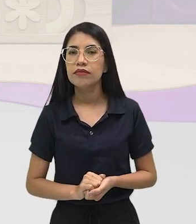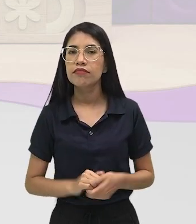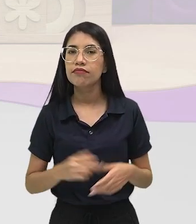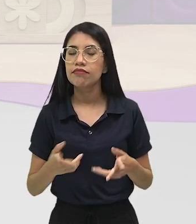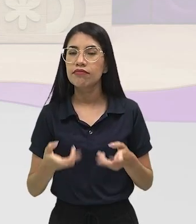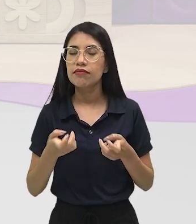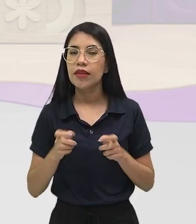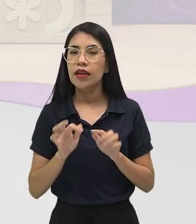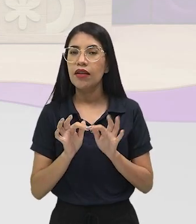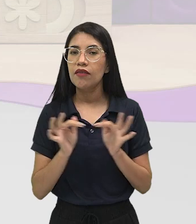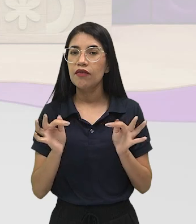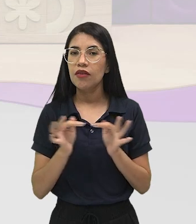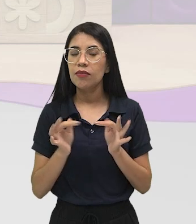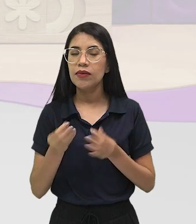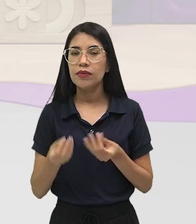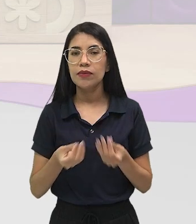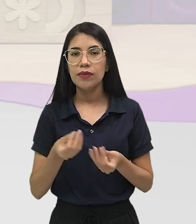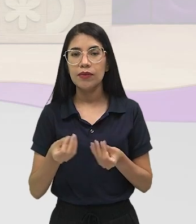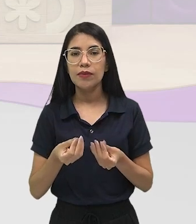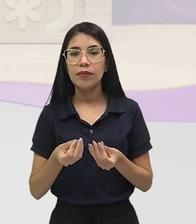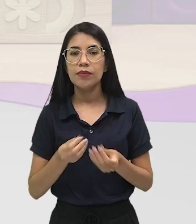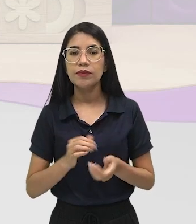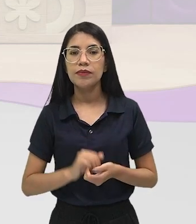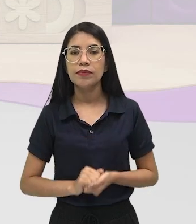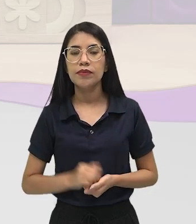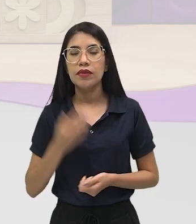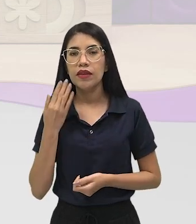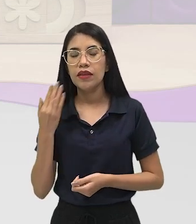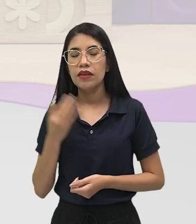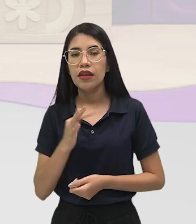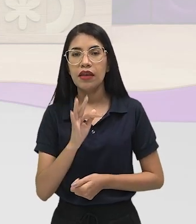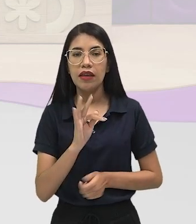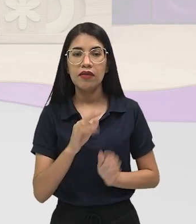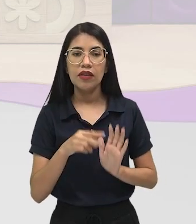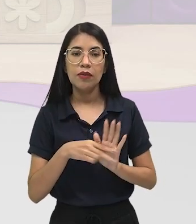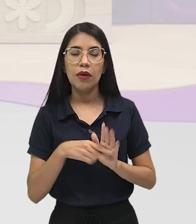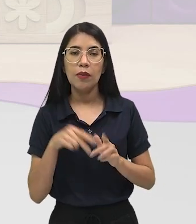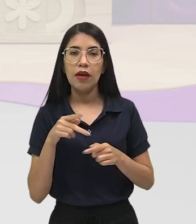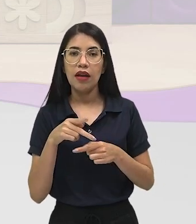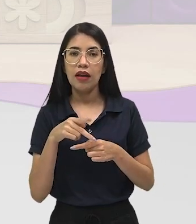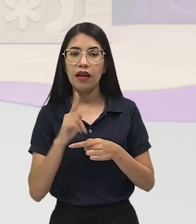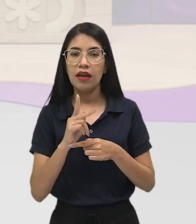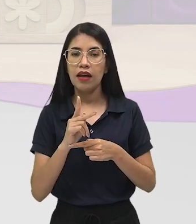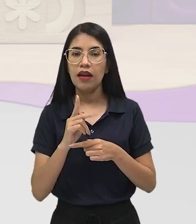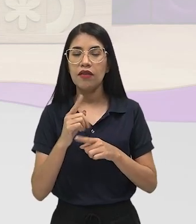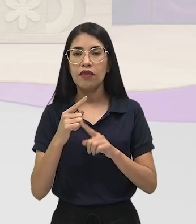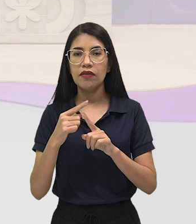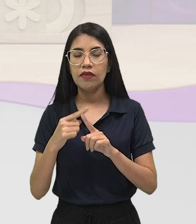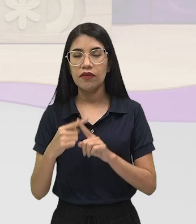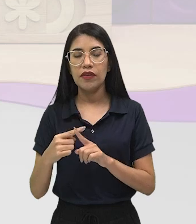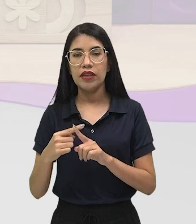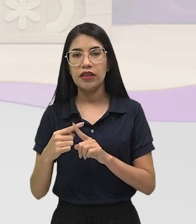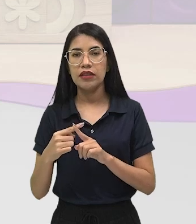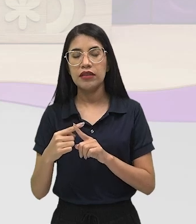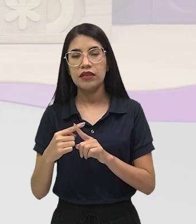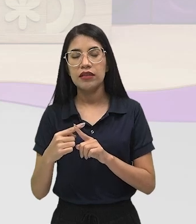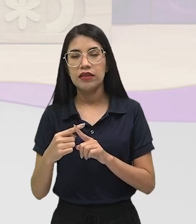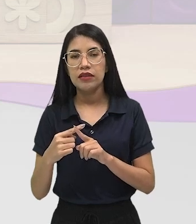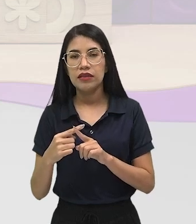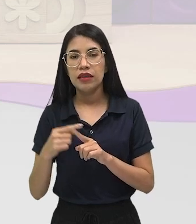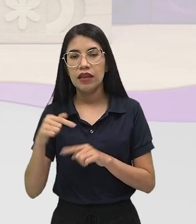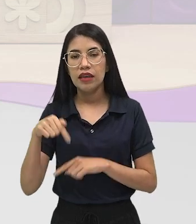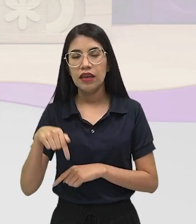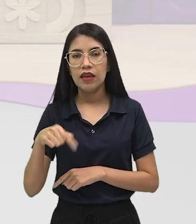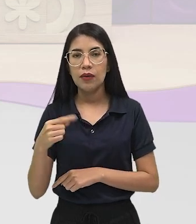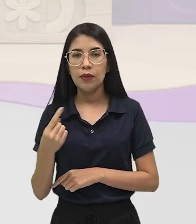só a formulazinha como é que fica aqui, ó. F vai ser igual a K, que é aquela constante, vezes aqui, ó, né?